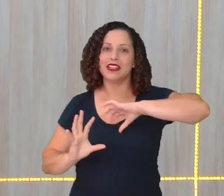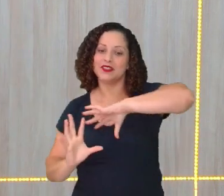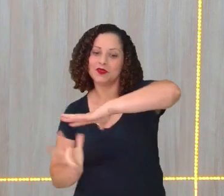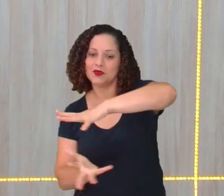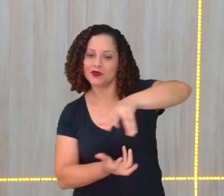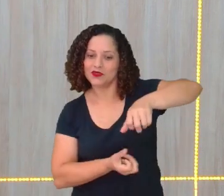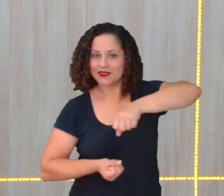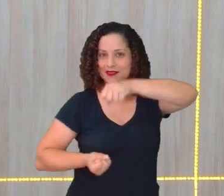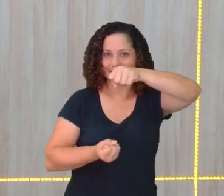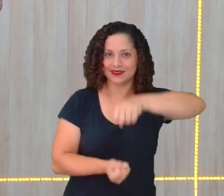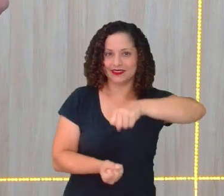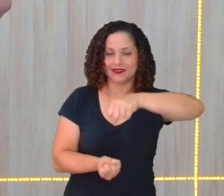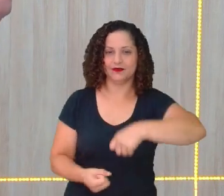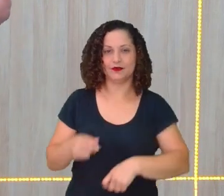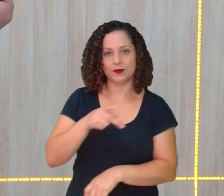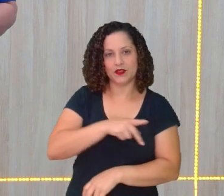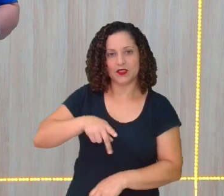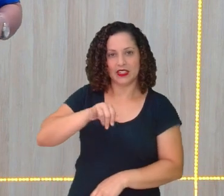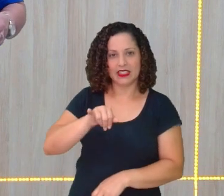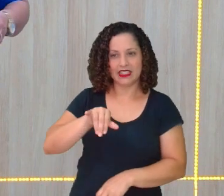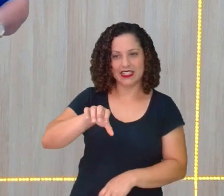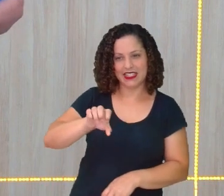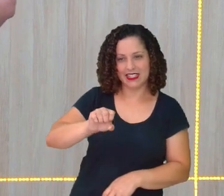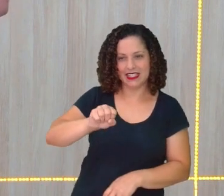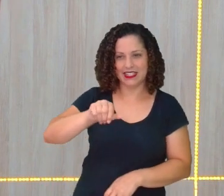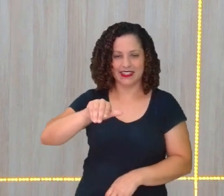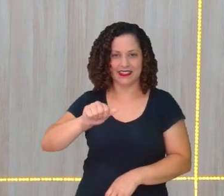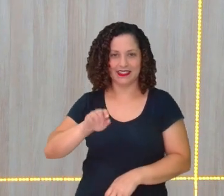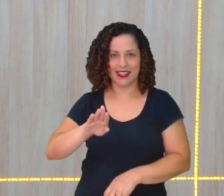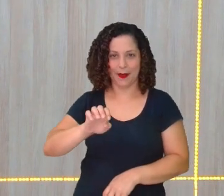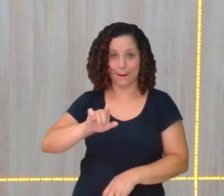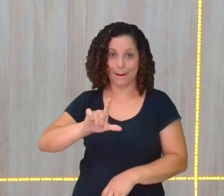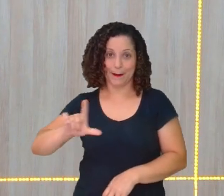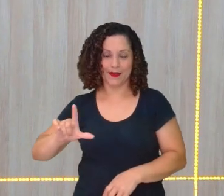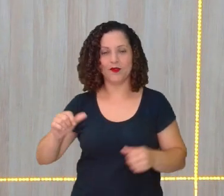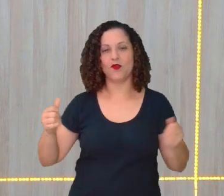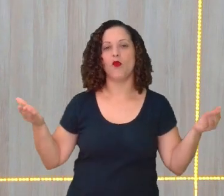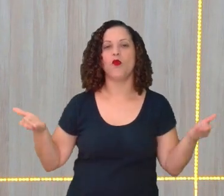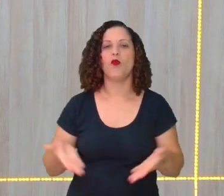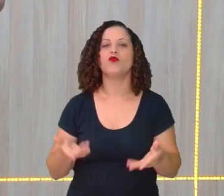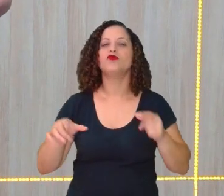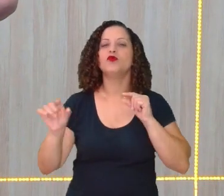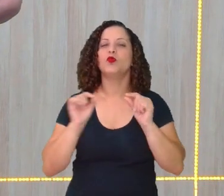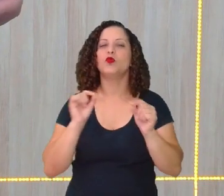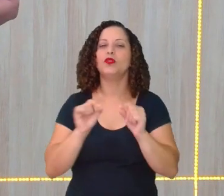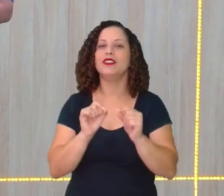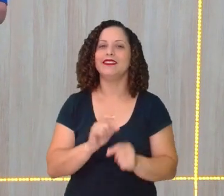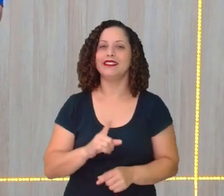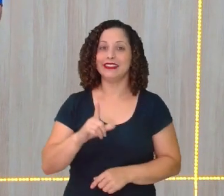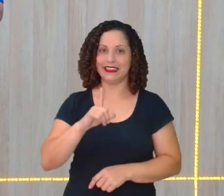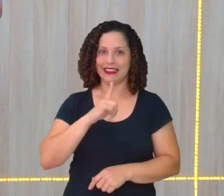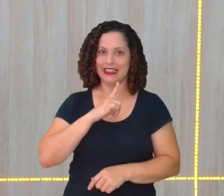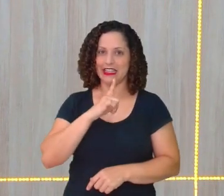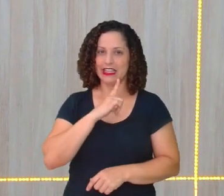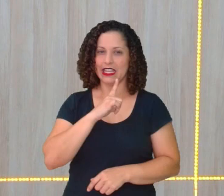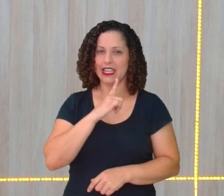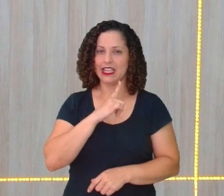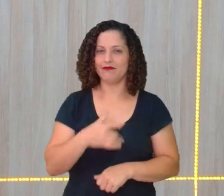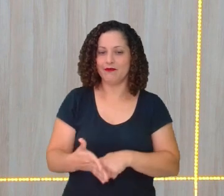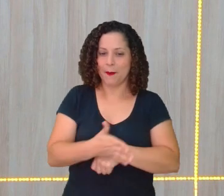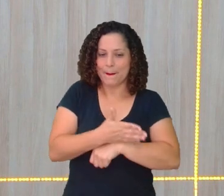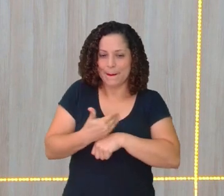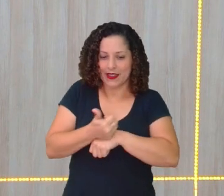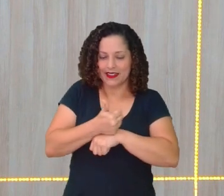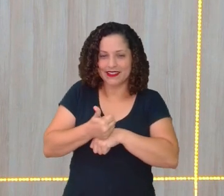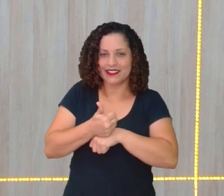Isabel e hoje nós vamos continuar nas nossas viagens, nos nossos passeios. Hoje o nosso tema